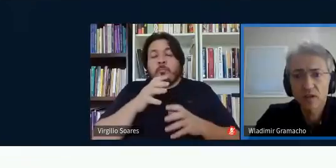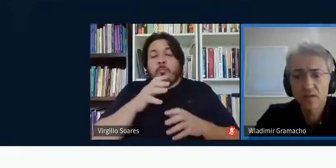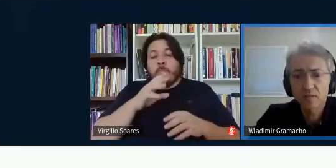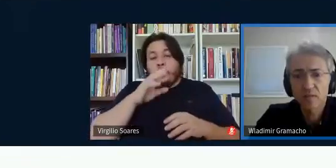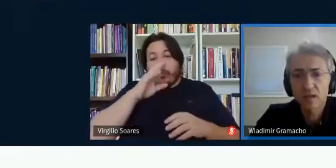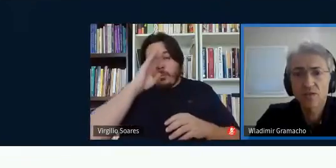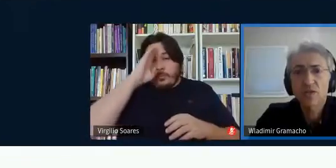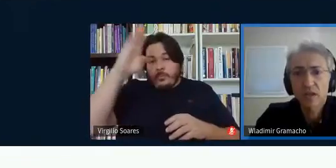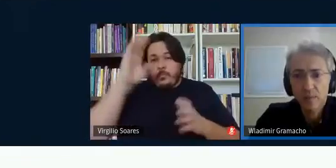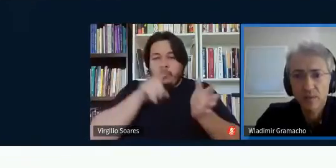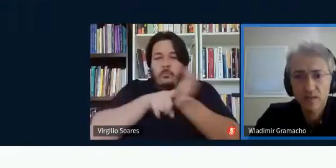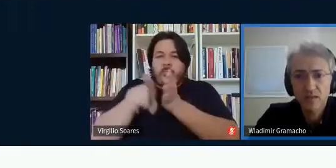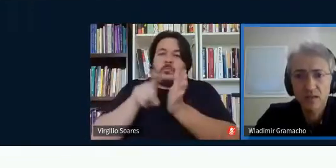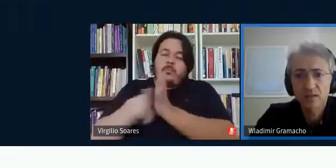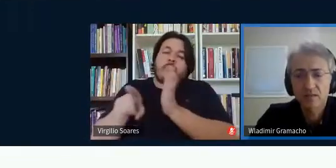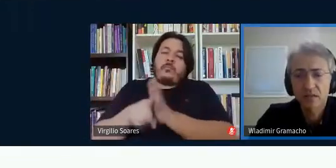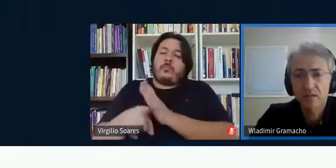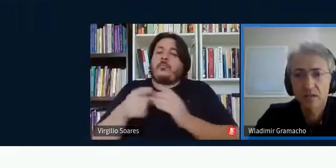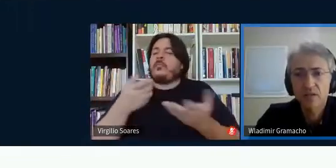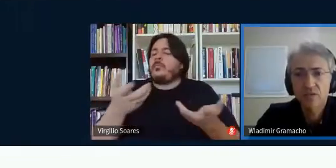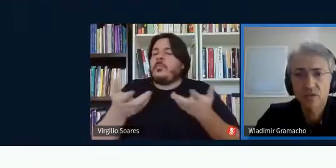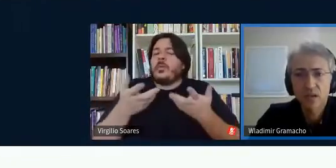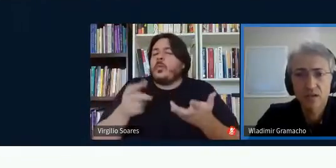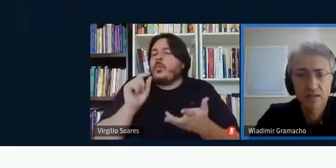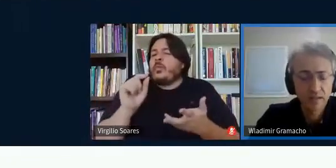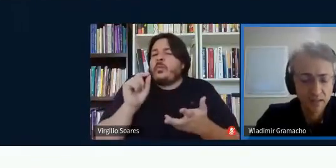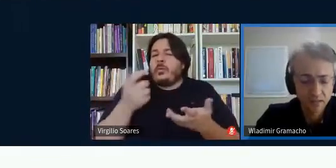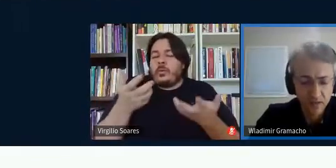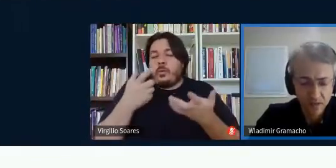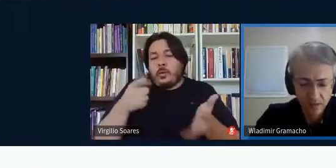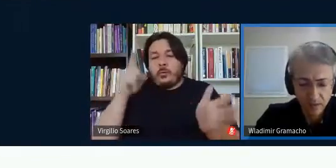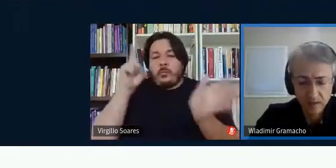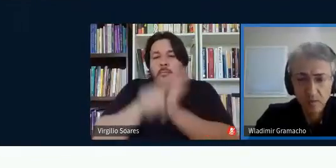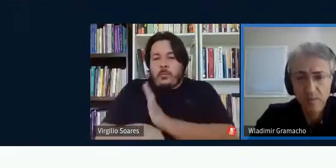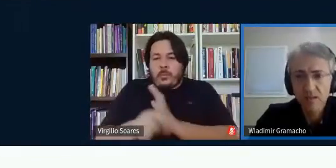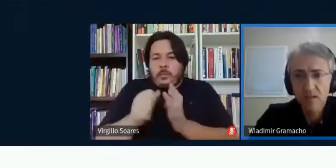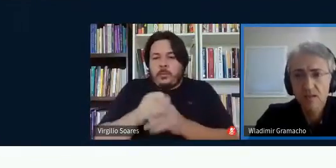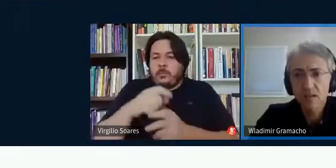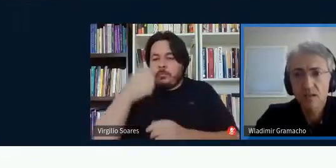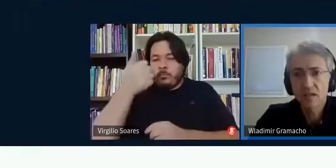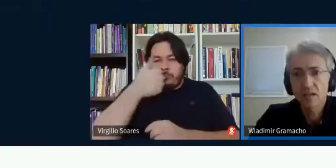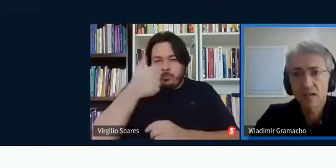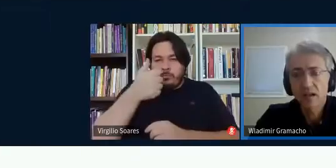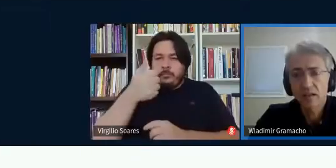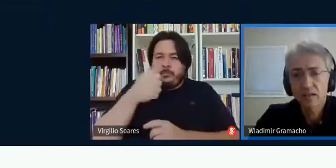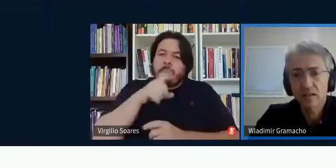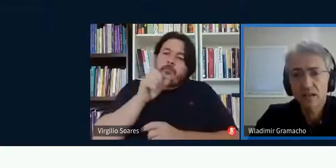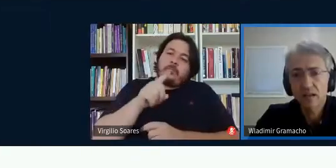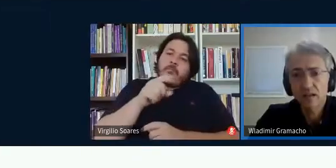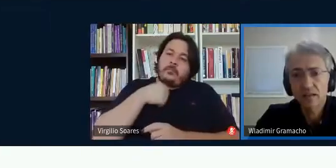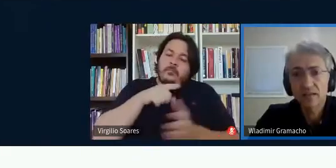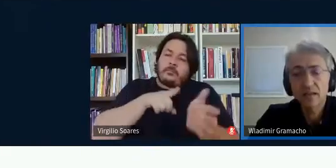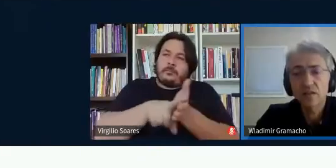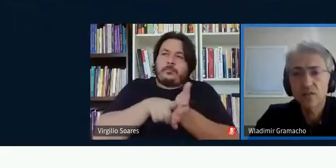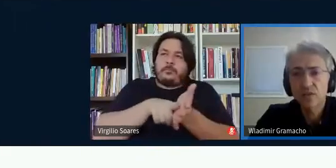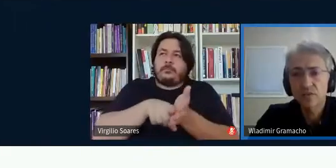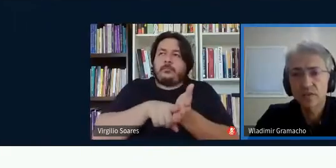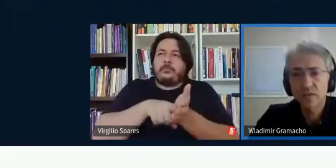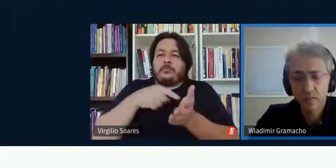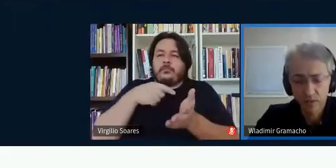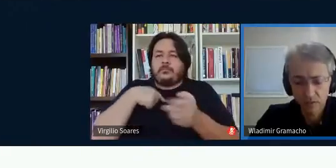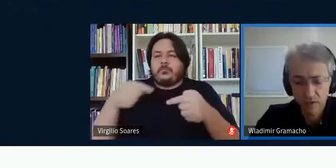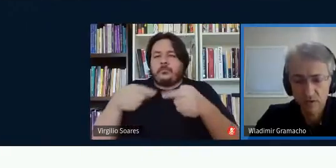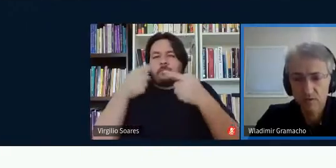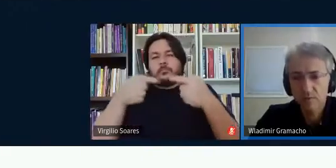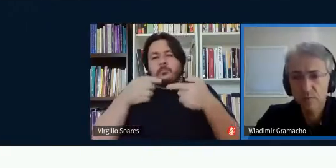o que a gente quer pesquisar, né? O que a gente quer fazer? Essa é uma pesquisa que tem caráter descritivo